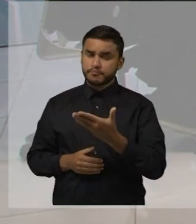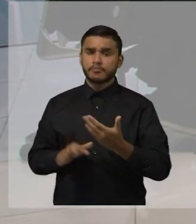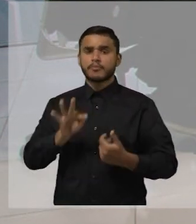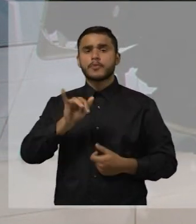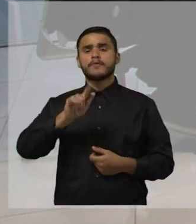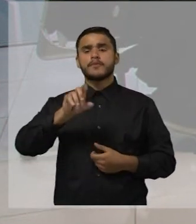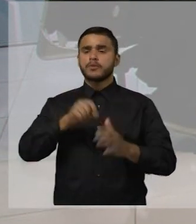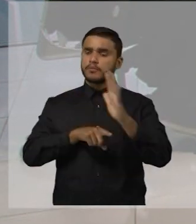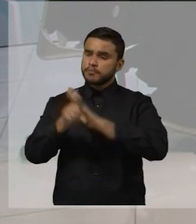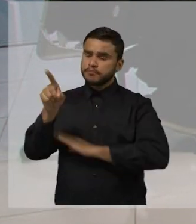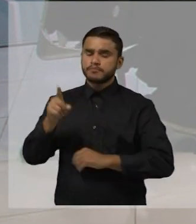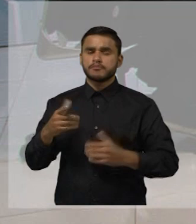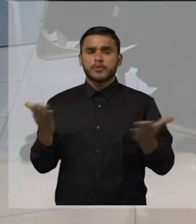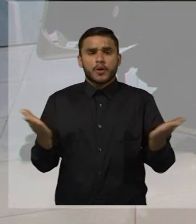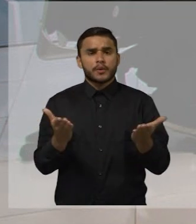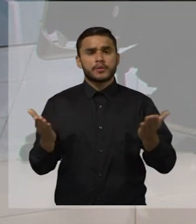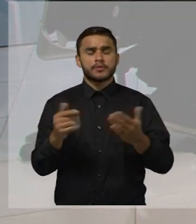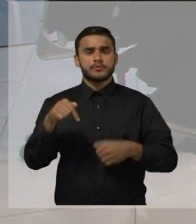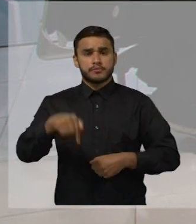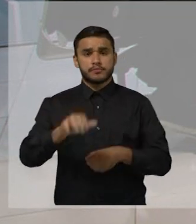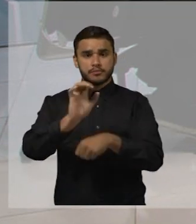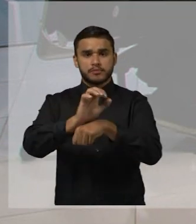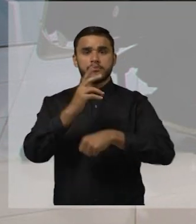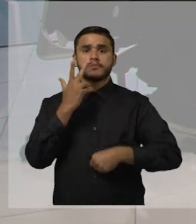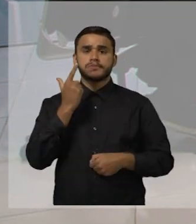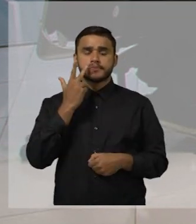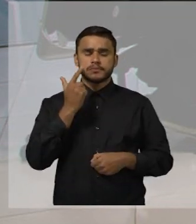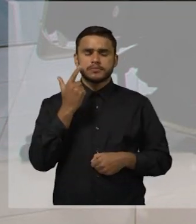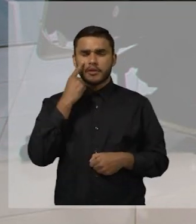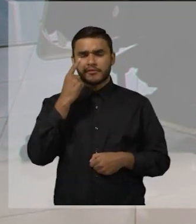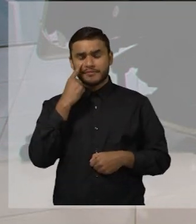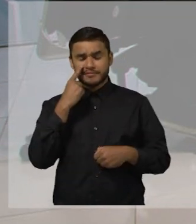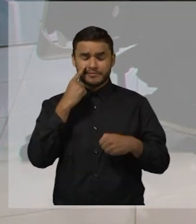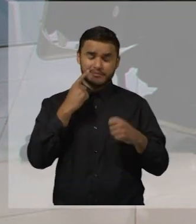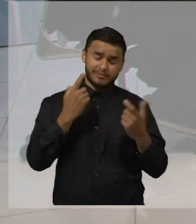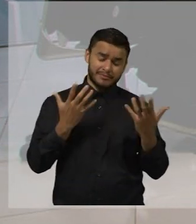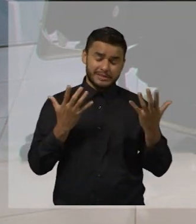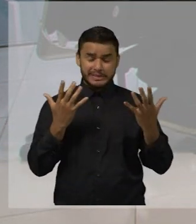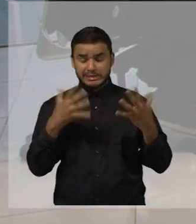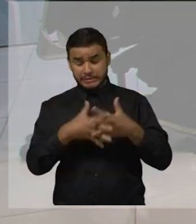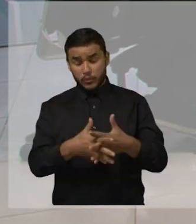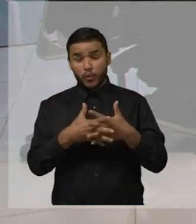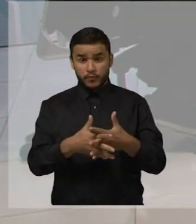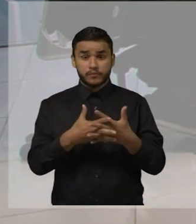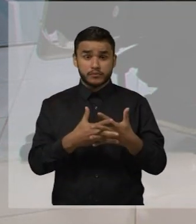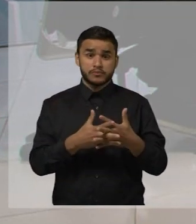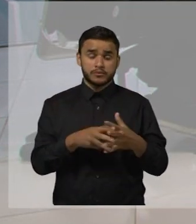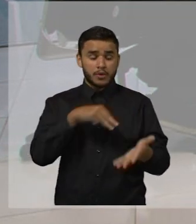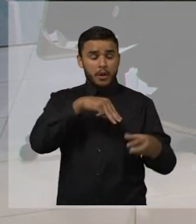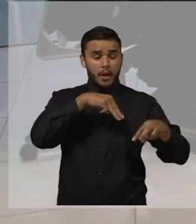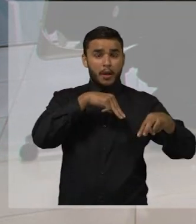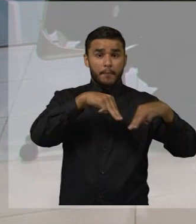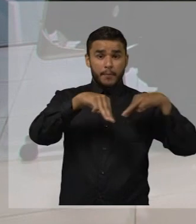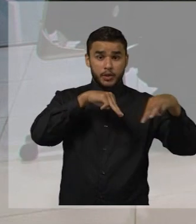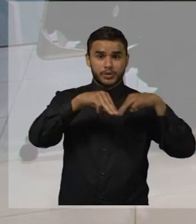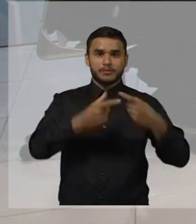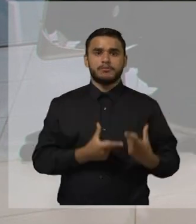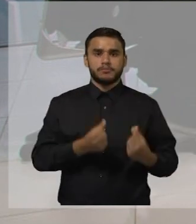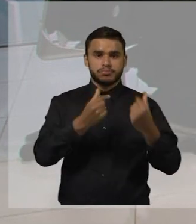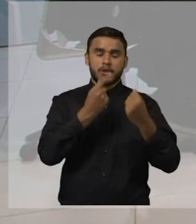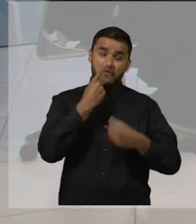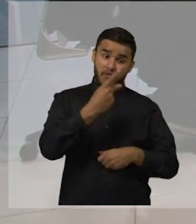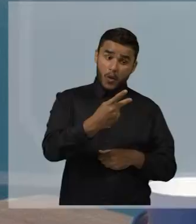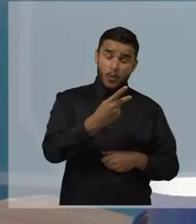nós, nesse instante, estamos assistindo, Firmo, o que eu chamo de, na nossa linguagem aqui no Ceará, de bate-cabeça. Ministro